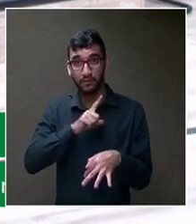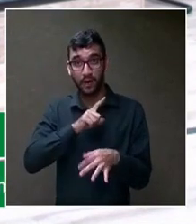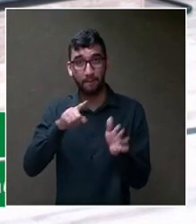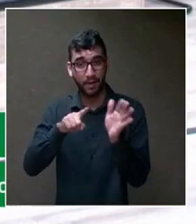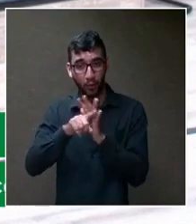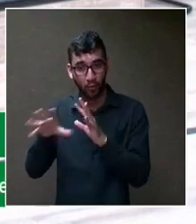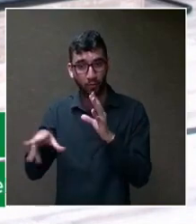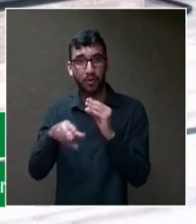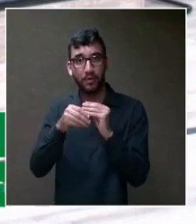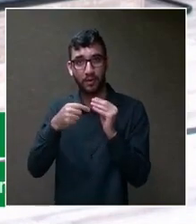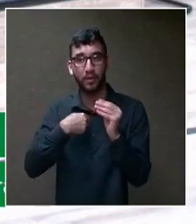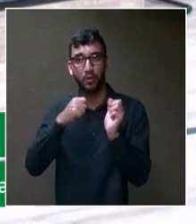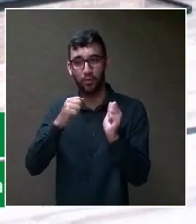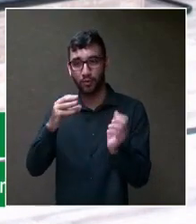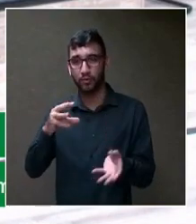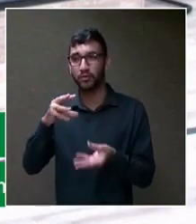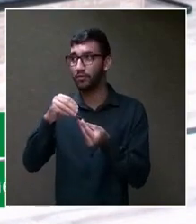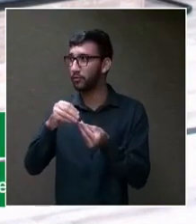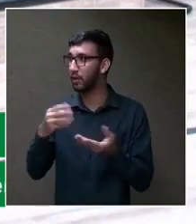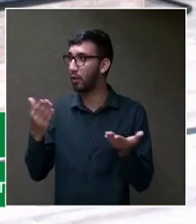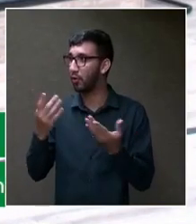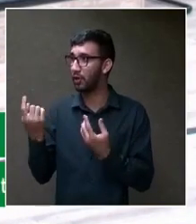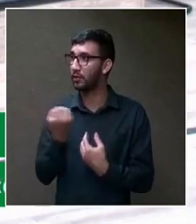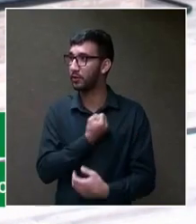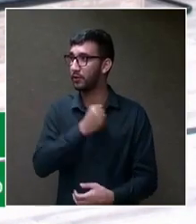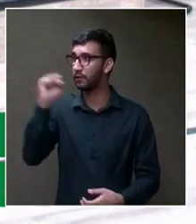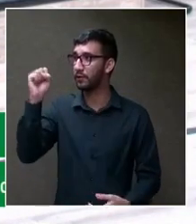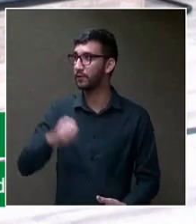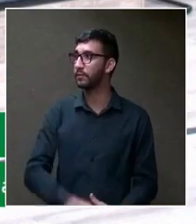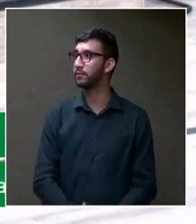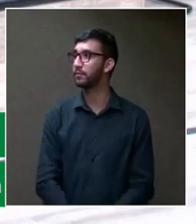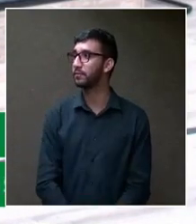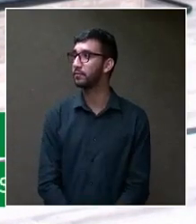complementar, eu passo a palavra à defesa.